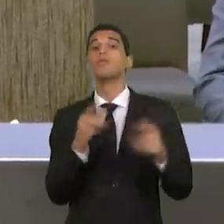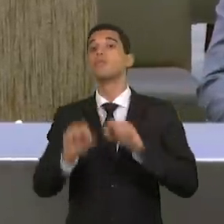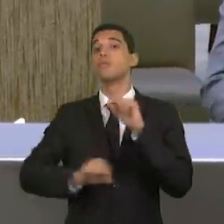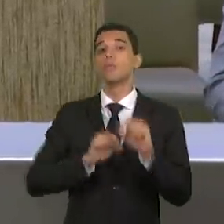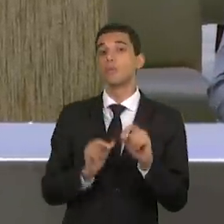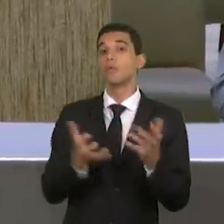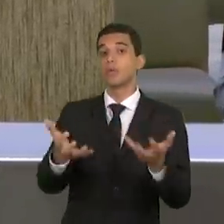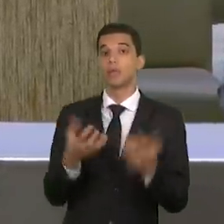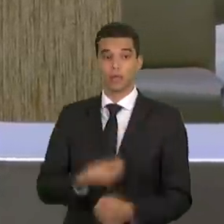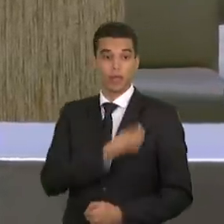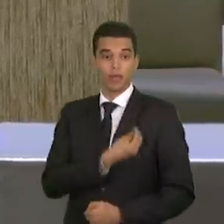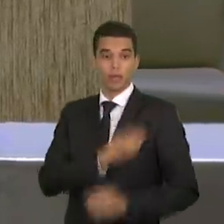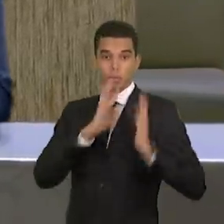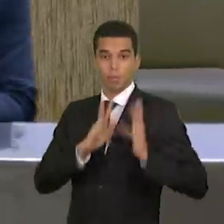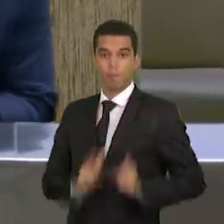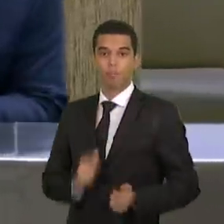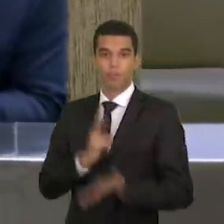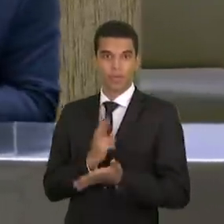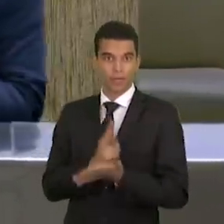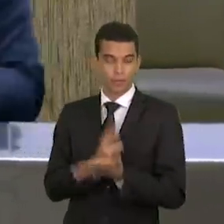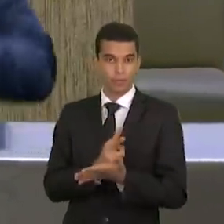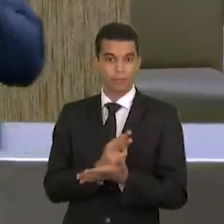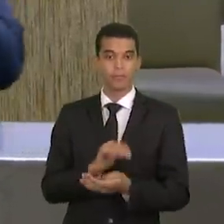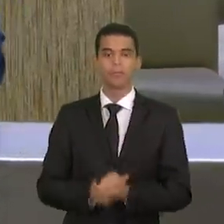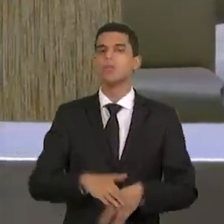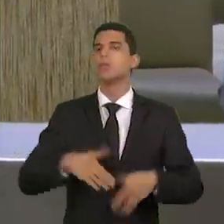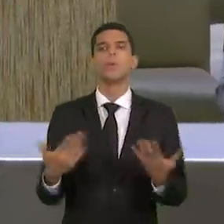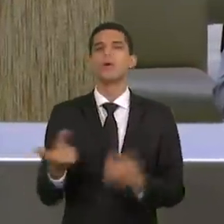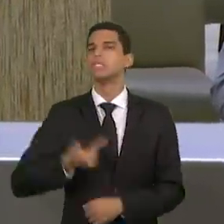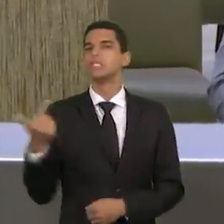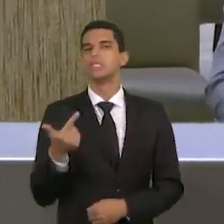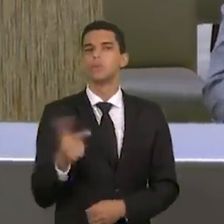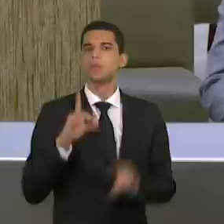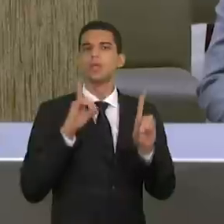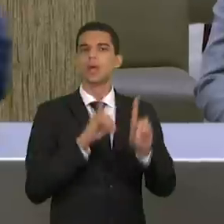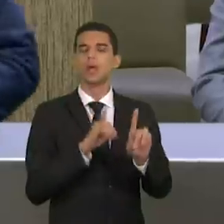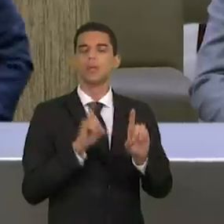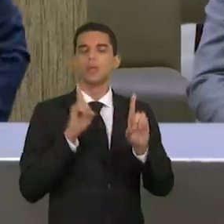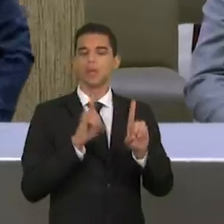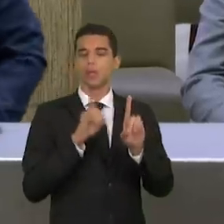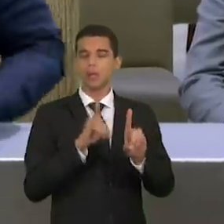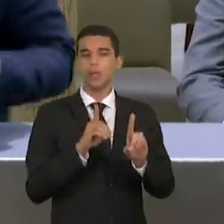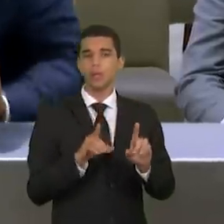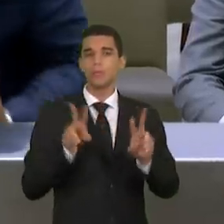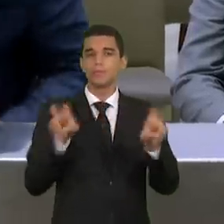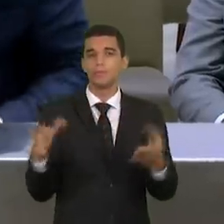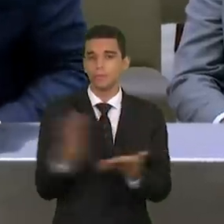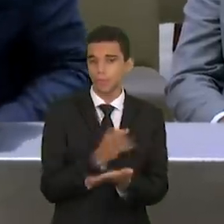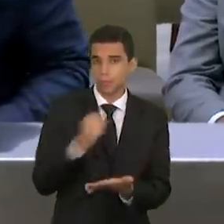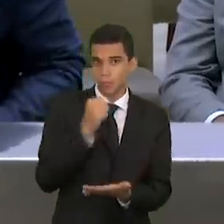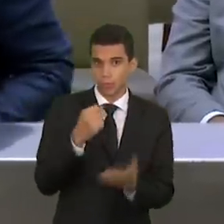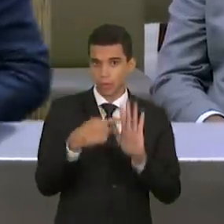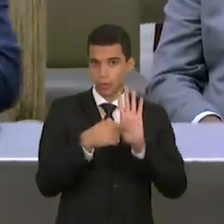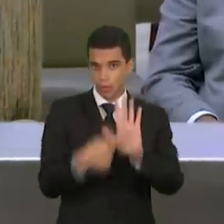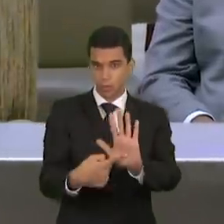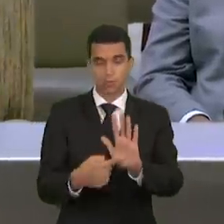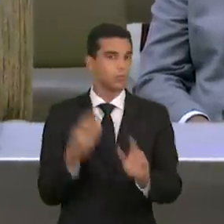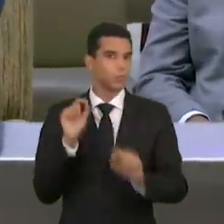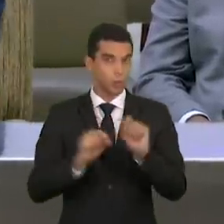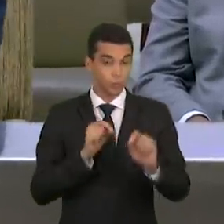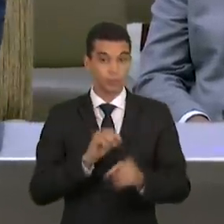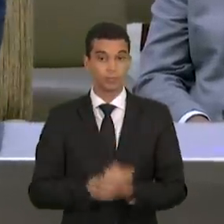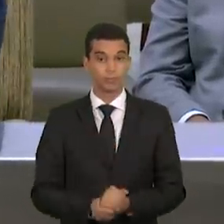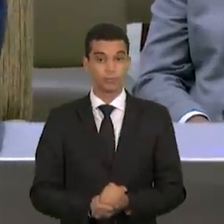essencialmente sobre a santificação. E qual é a segunda coisa que a doutrina da preparação para o arrebatamento se nos apresenta? Digam